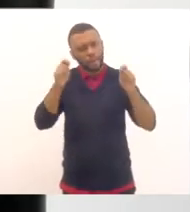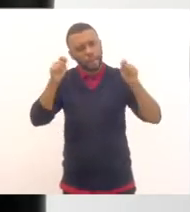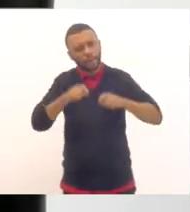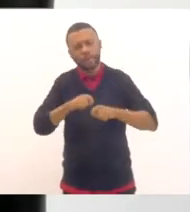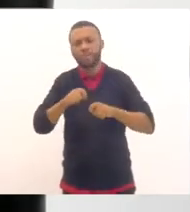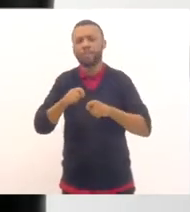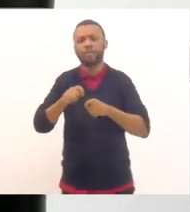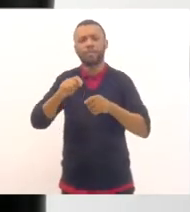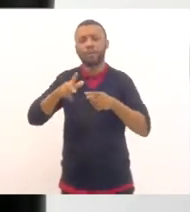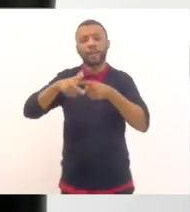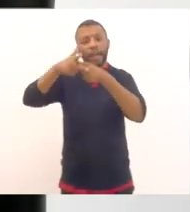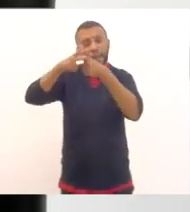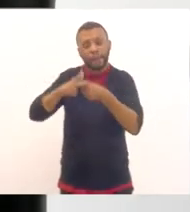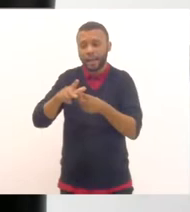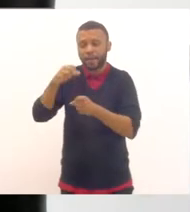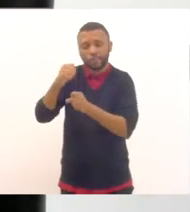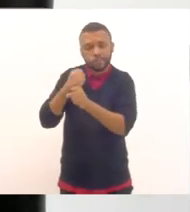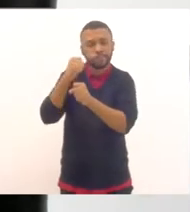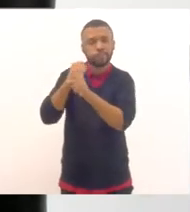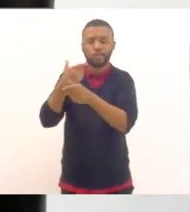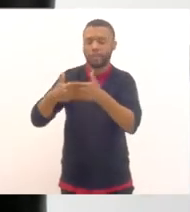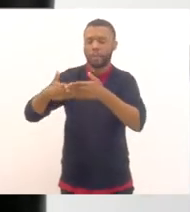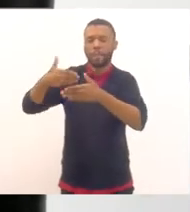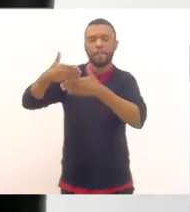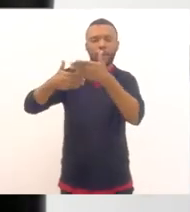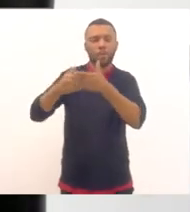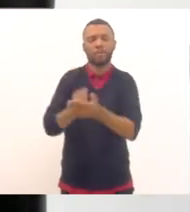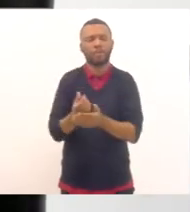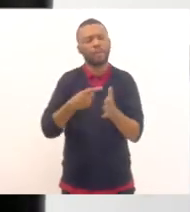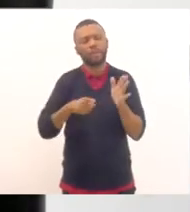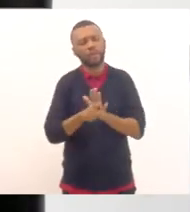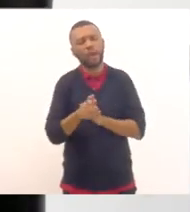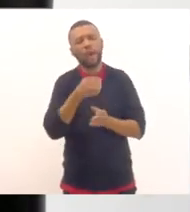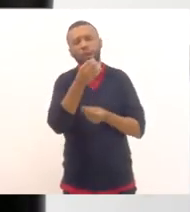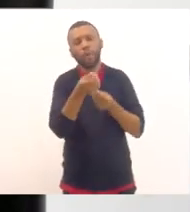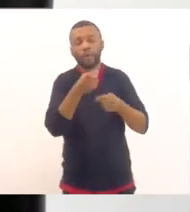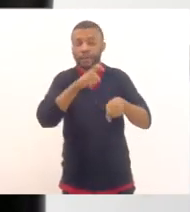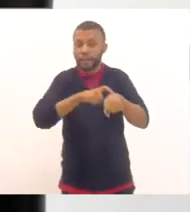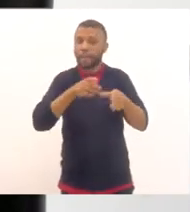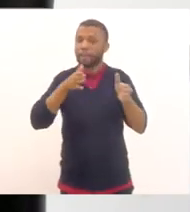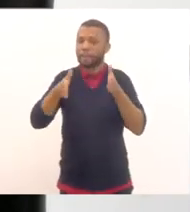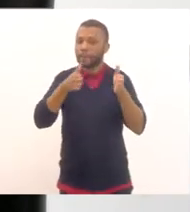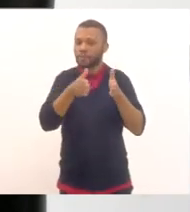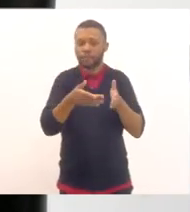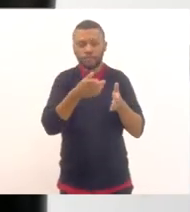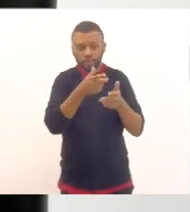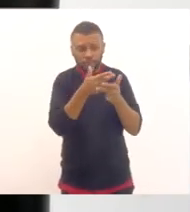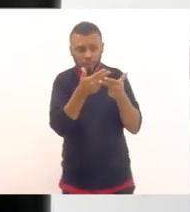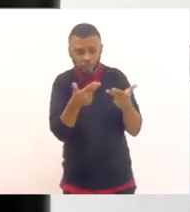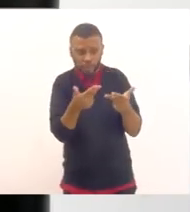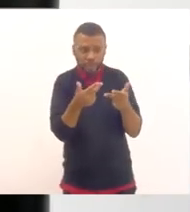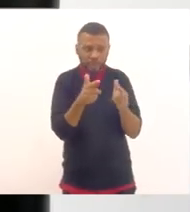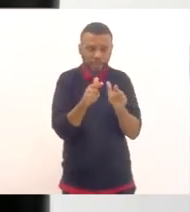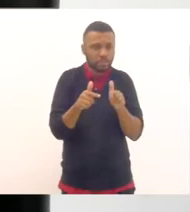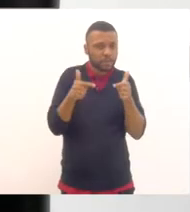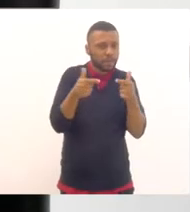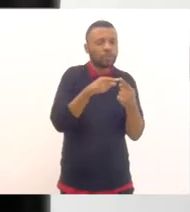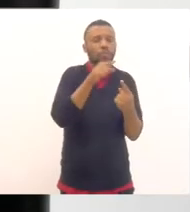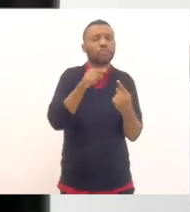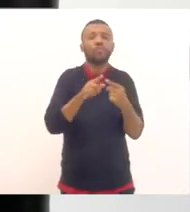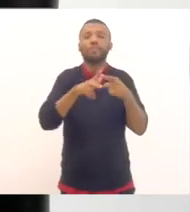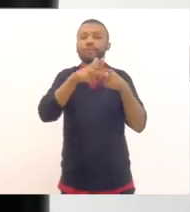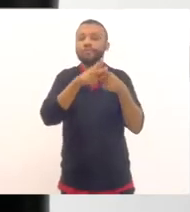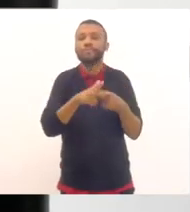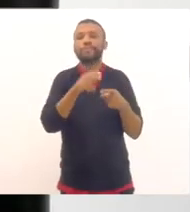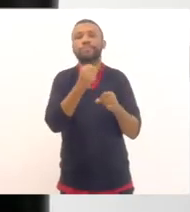queria entender um pouco o qual proveitoso foi para SuperVia esse período da operação Estação segura para fazer reparos